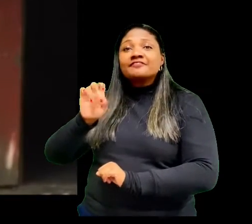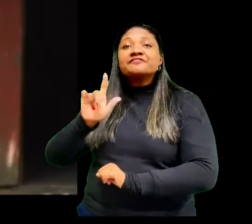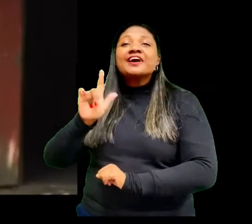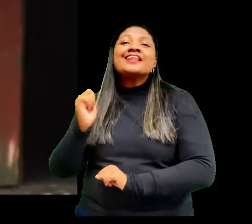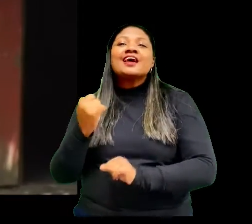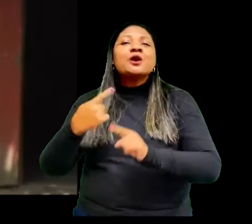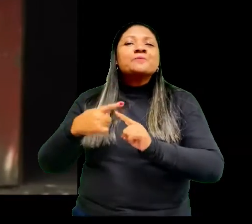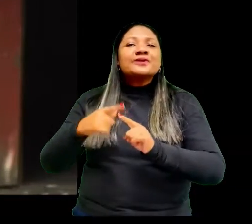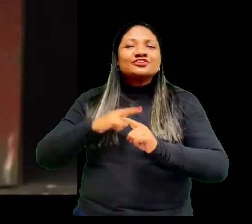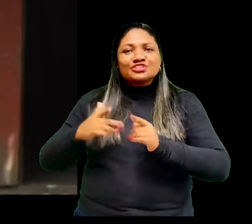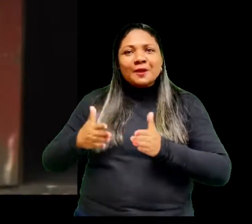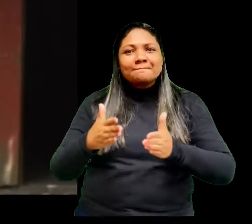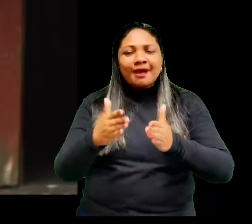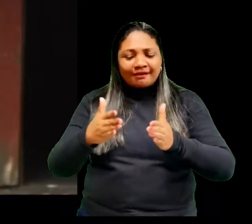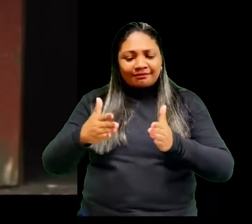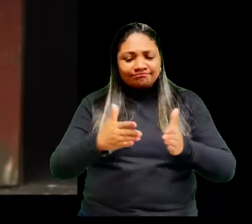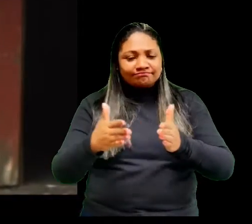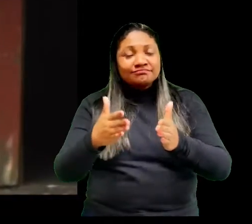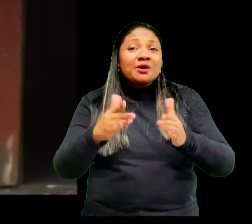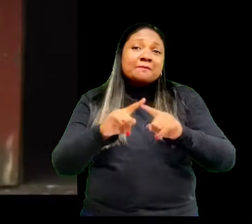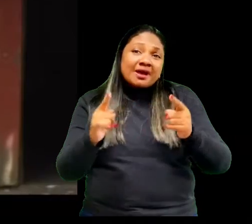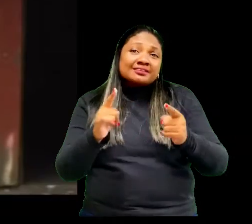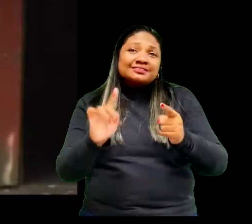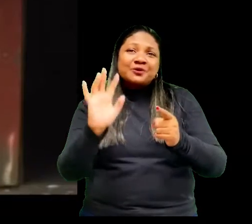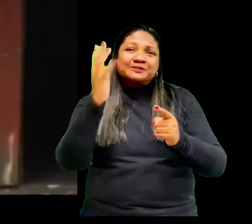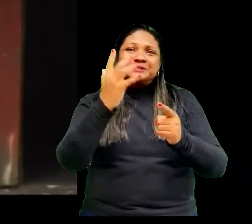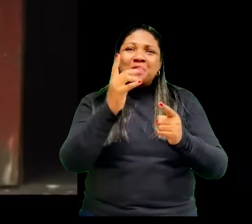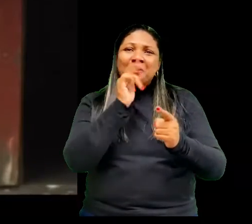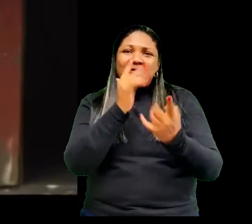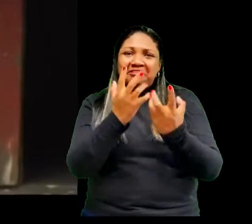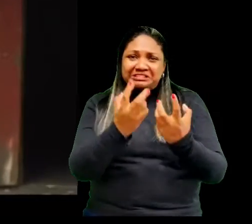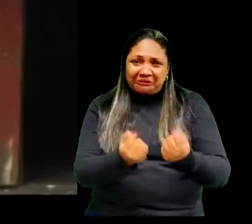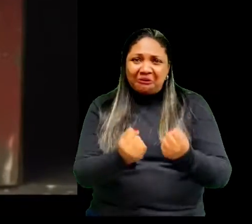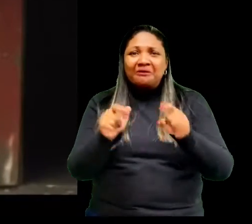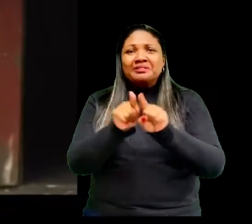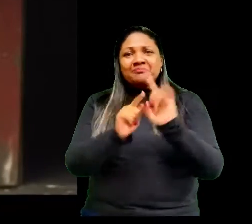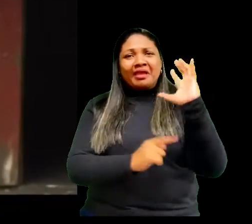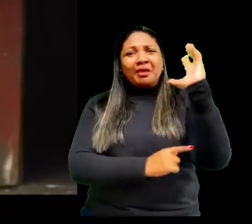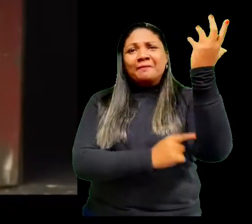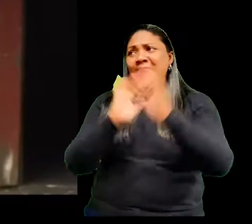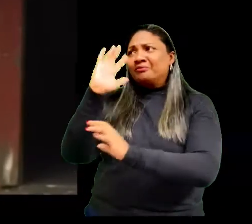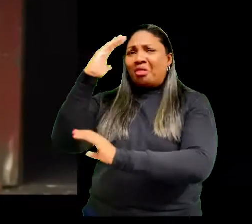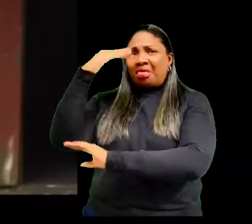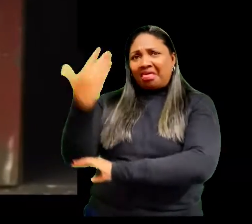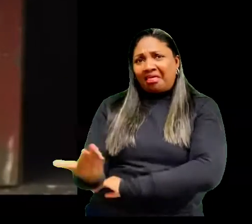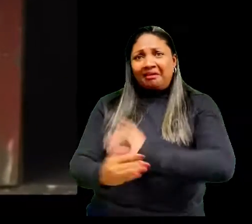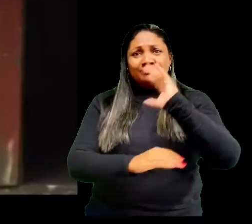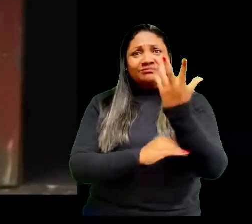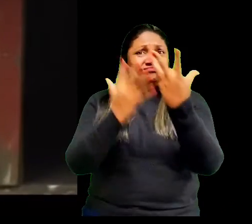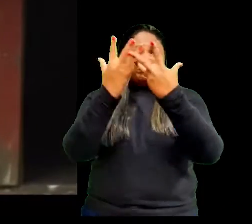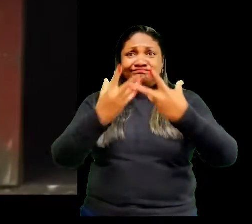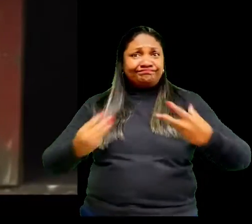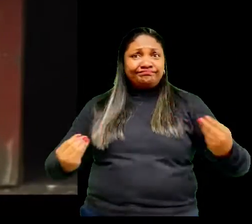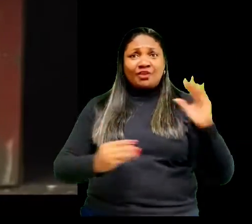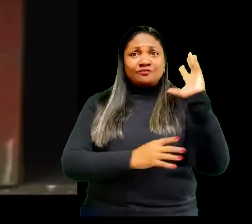passava no meio dela, né? E depois secou devido também ao desmatamento que vinha acontecendo, né? As matas vieram